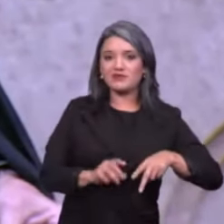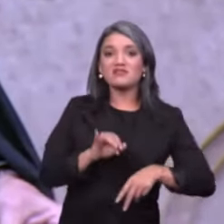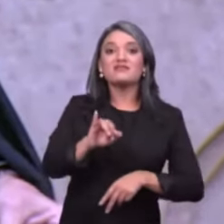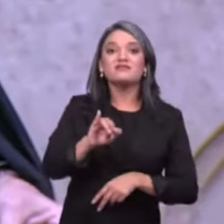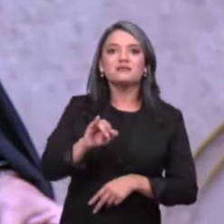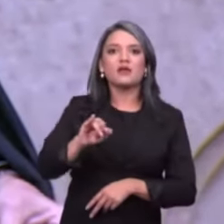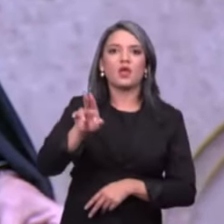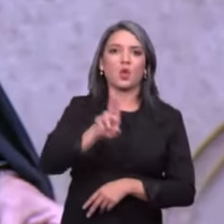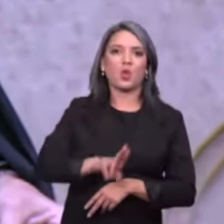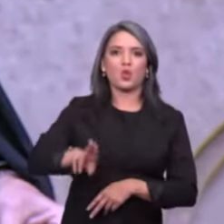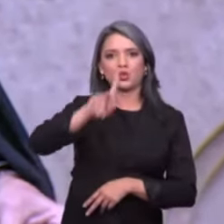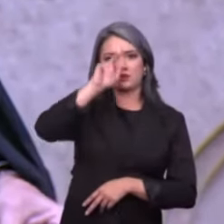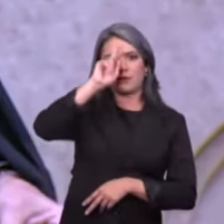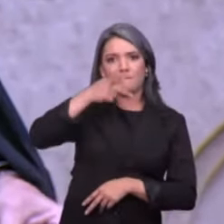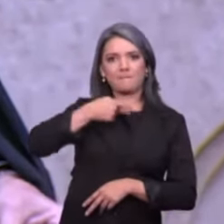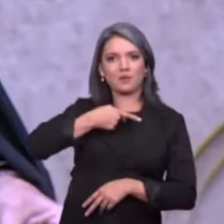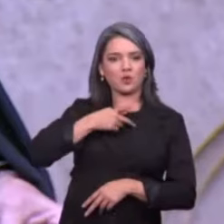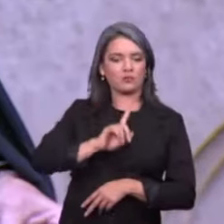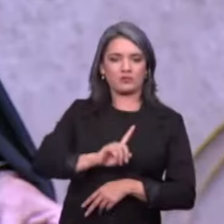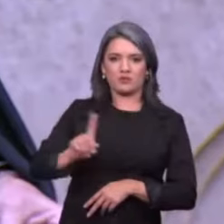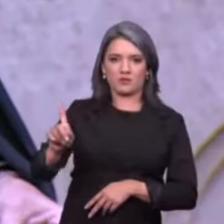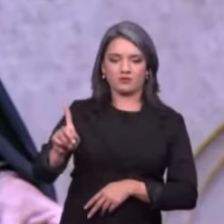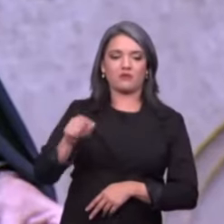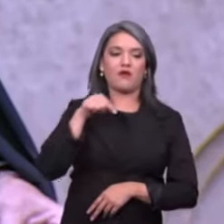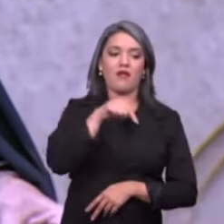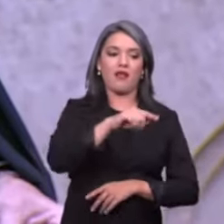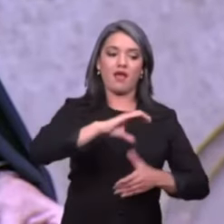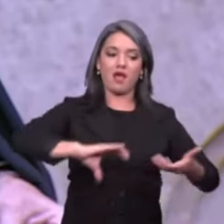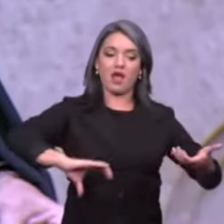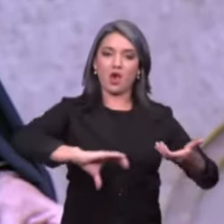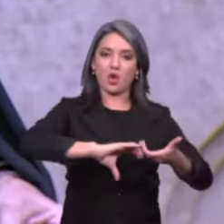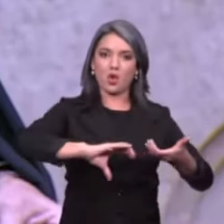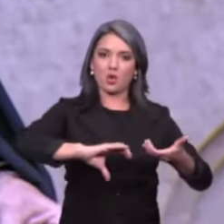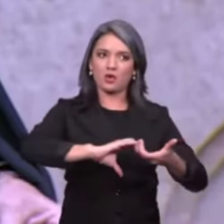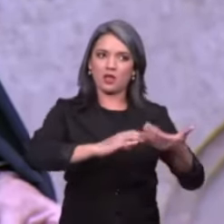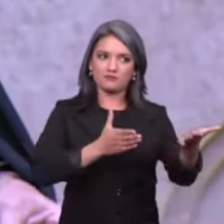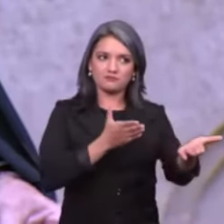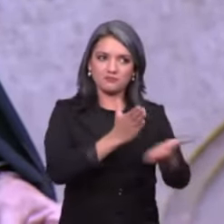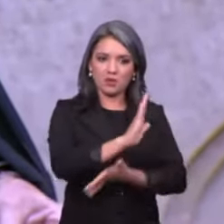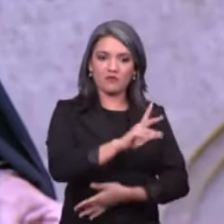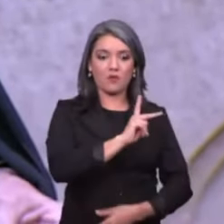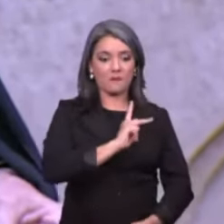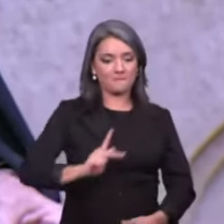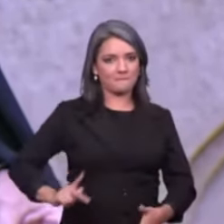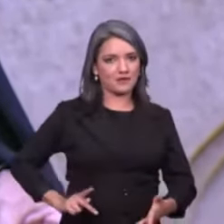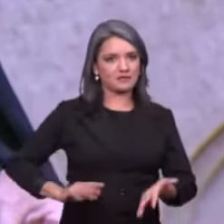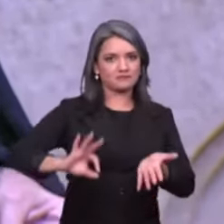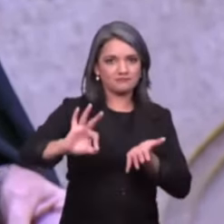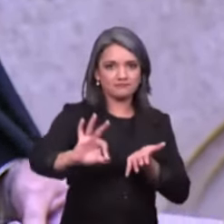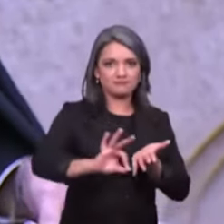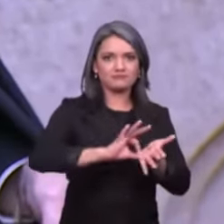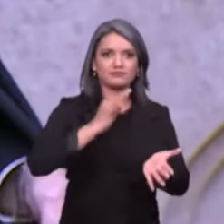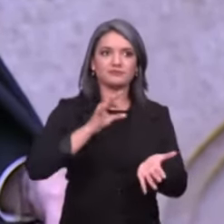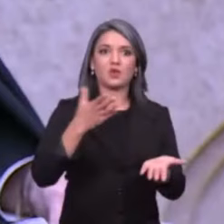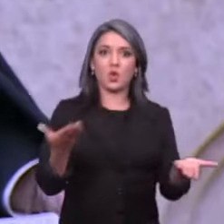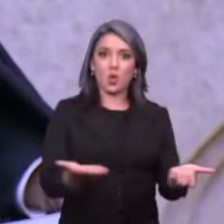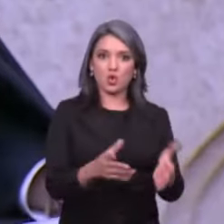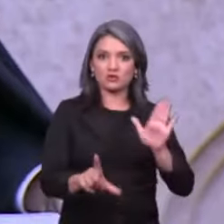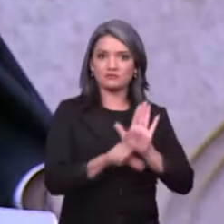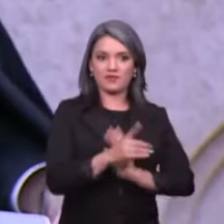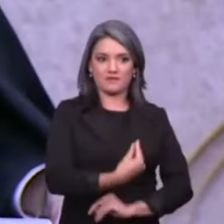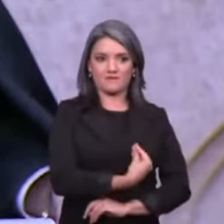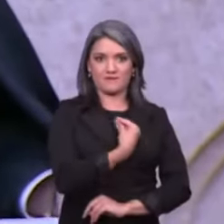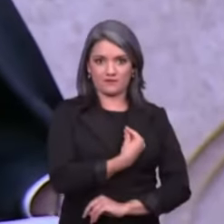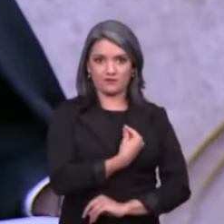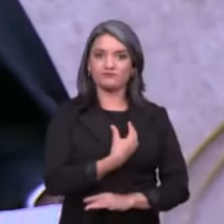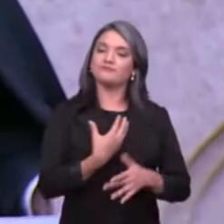de drogas. Legislação aprovada pelo Congresso, sancionada pelo Presidente da República e em vigor.